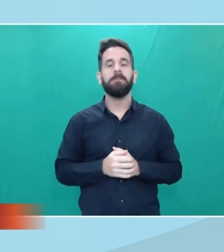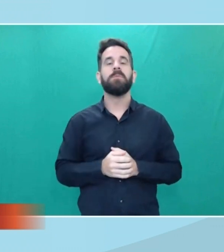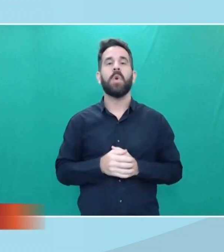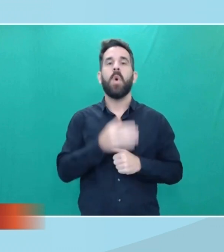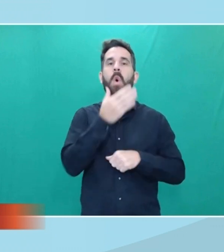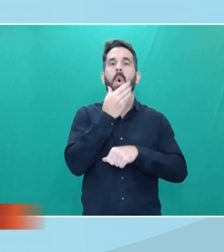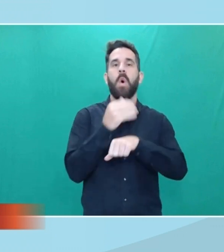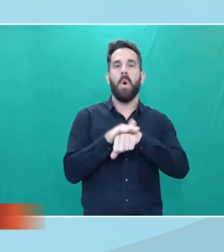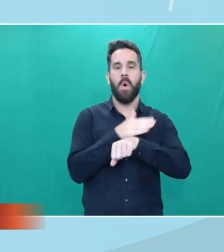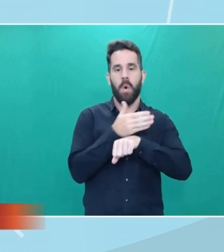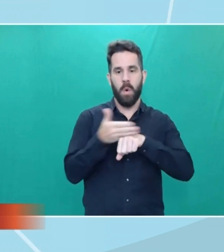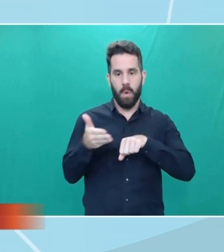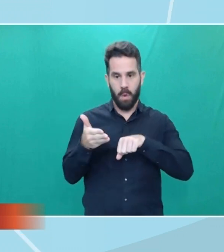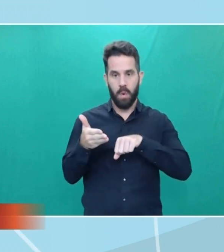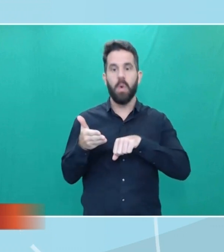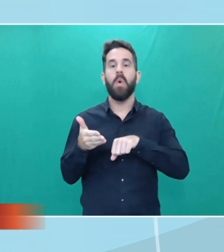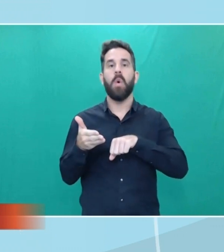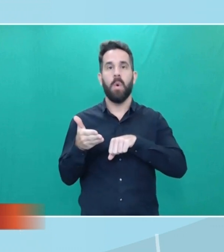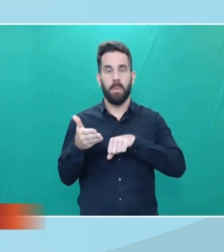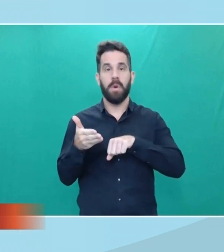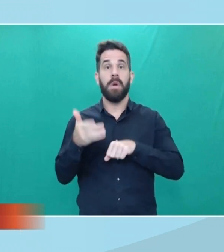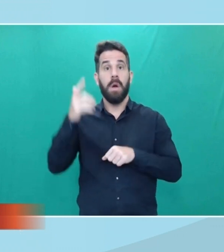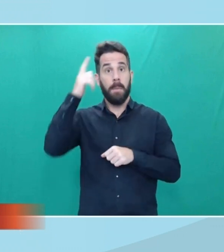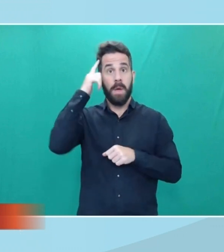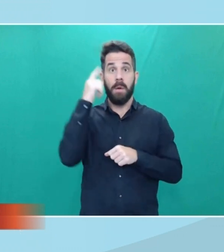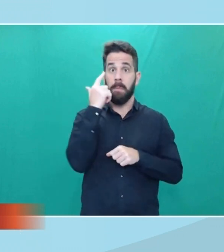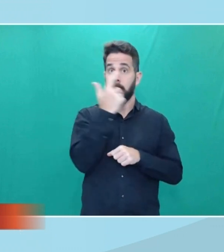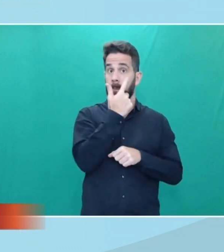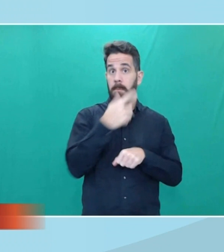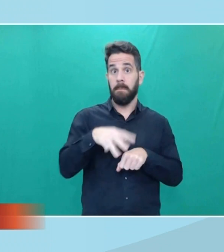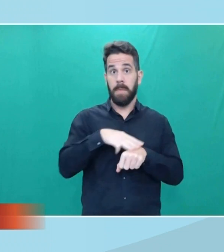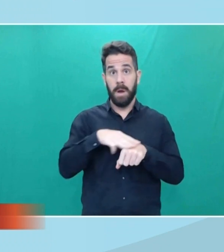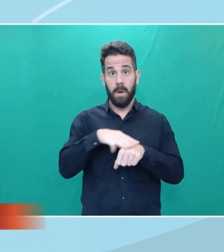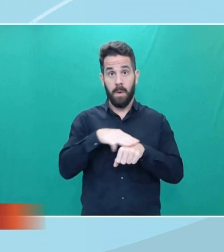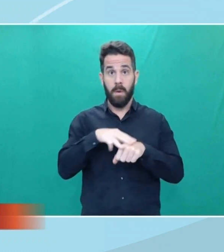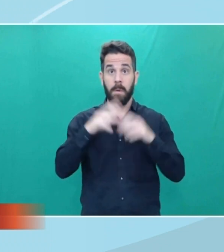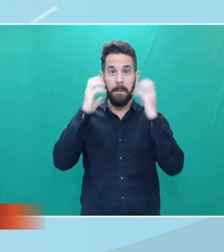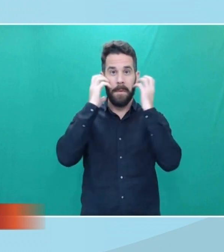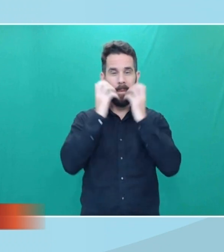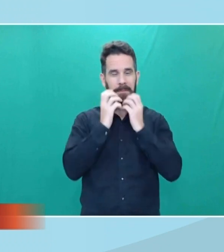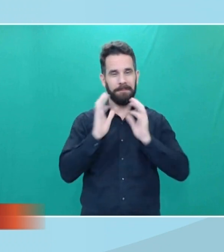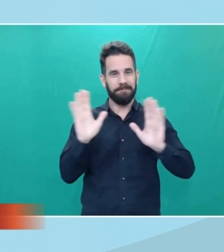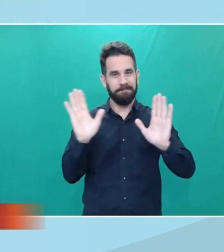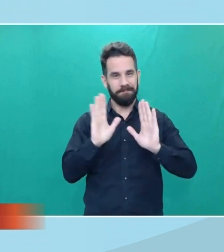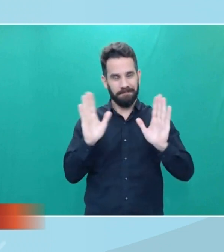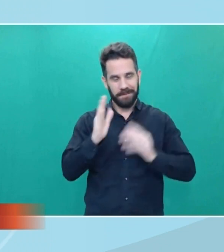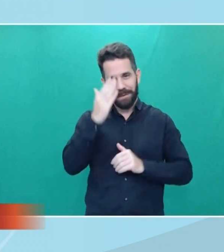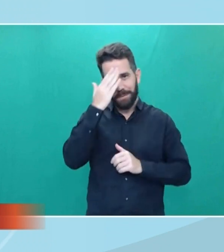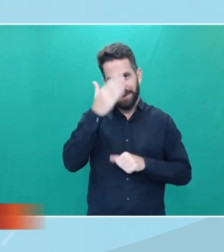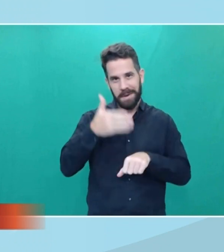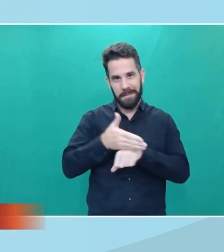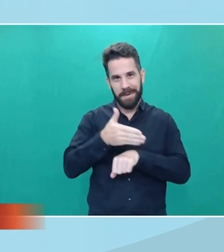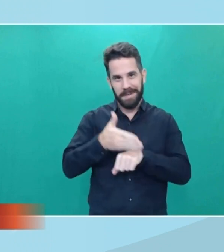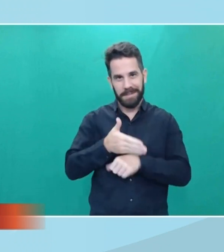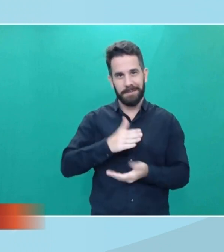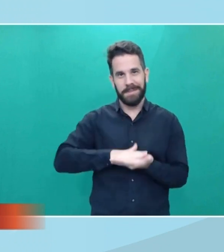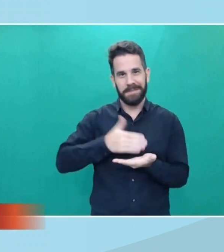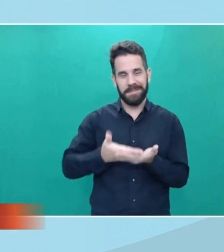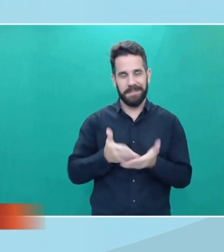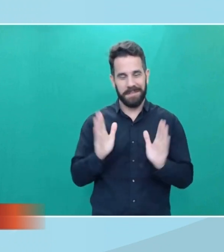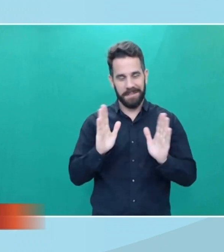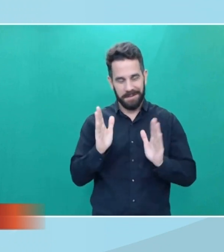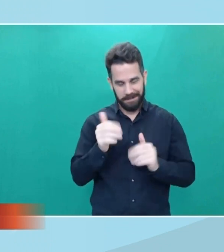clara, com cabelos e olhos castanhos e uma barba cheia. Olá, professor Diego, muito obrigada pela sua presença mais uma